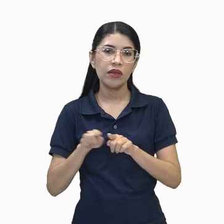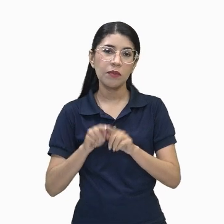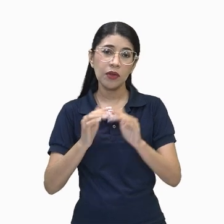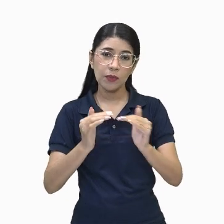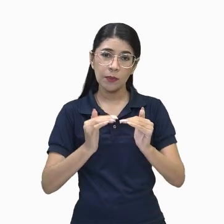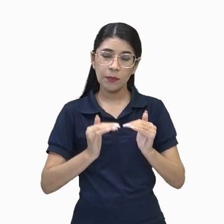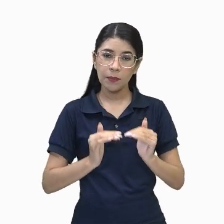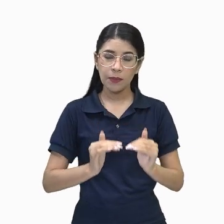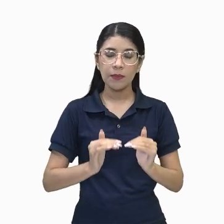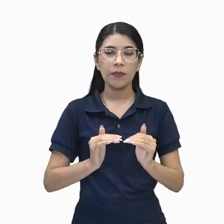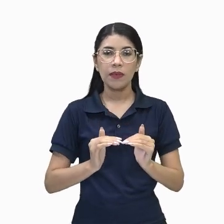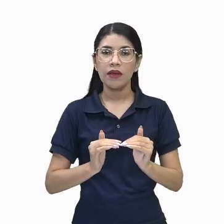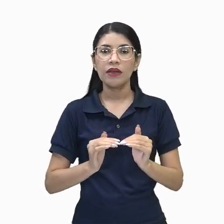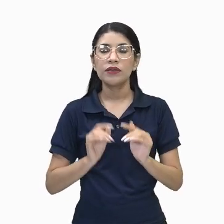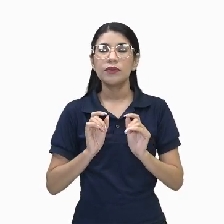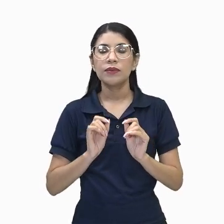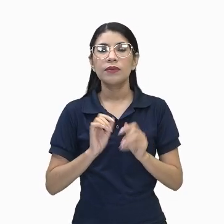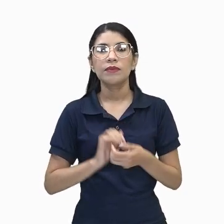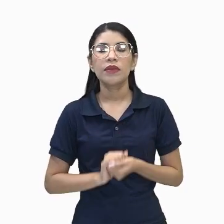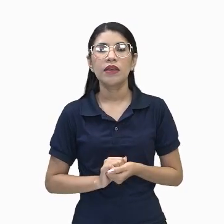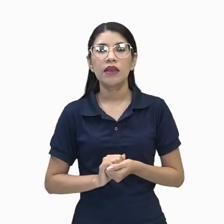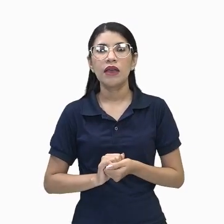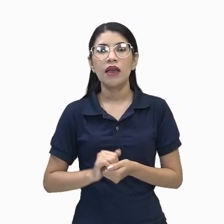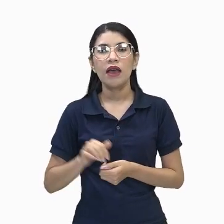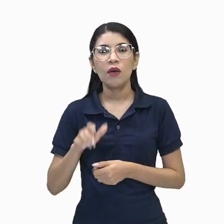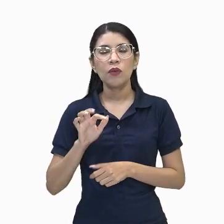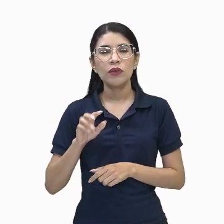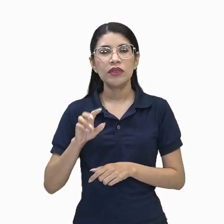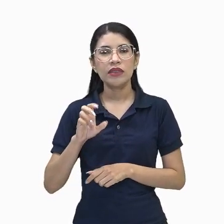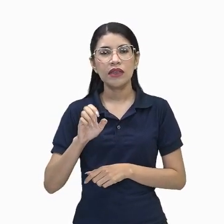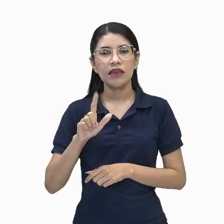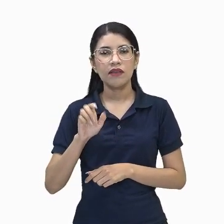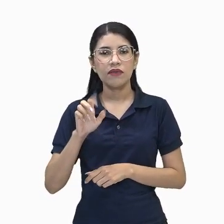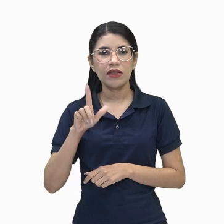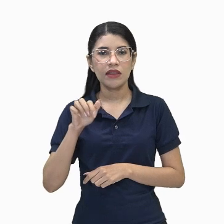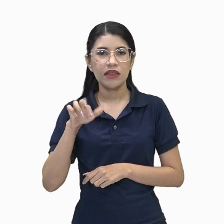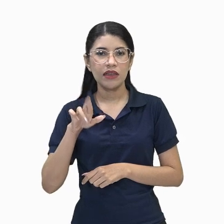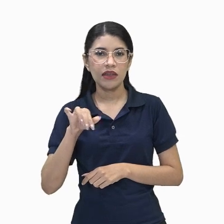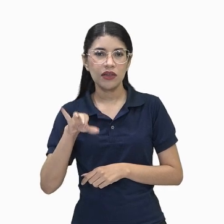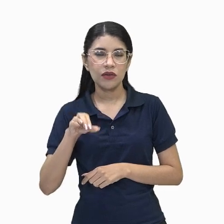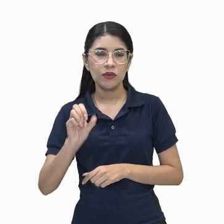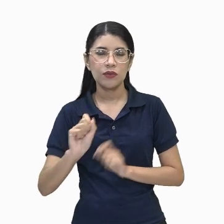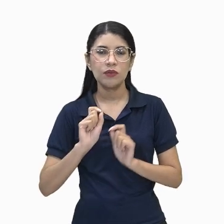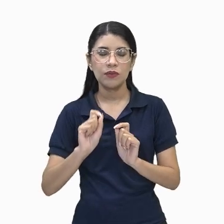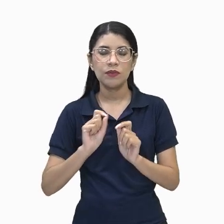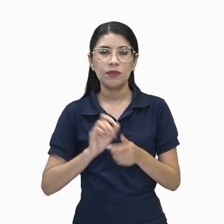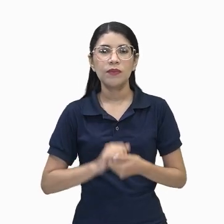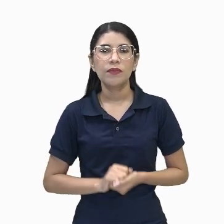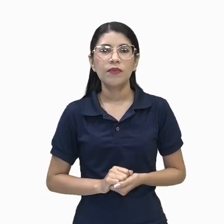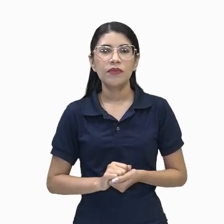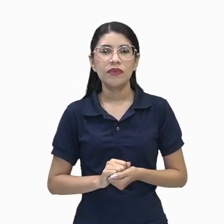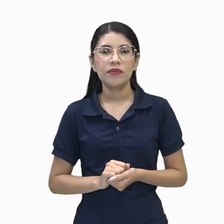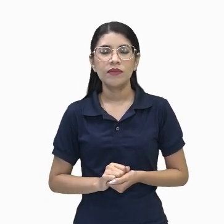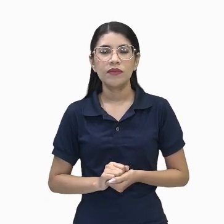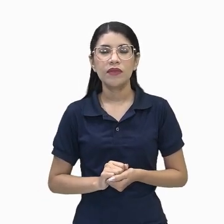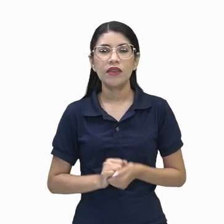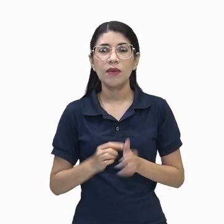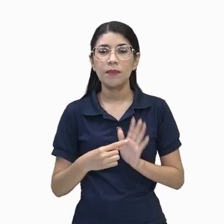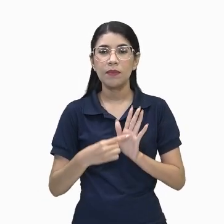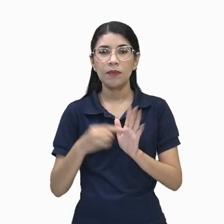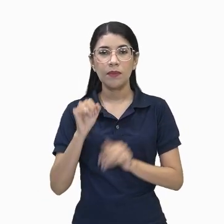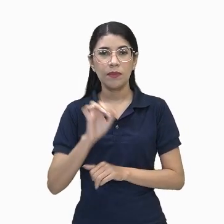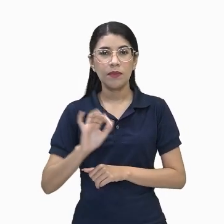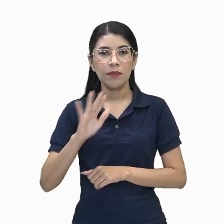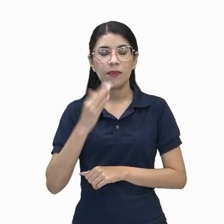baixo estavam justamente os cavaleiros. Trouxe para vocês aqui uma ilustração